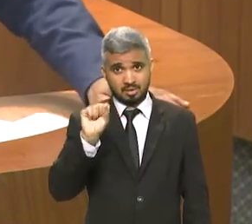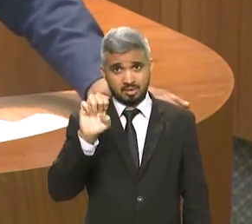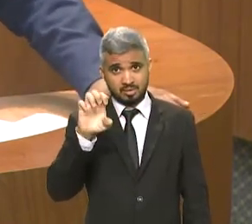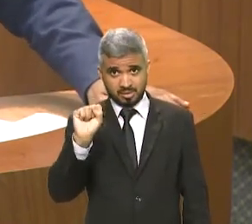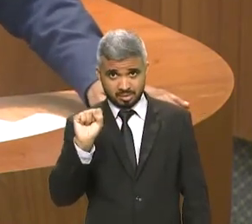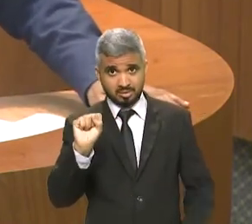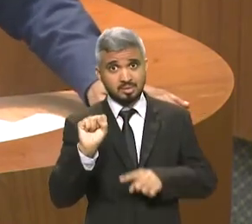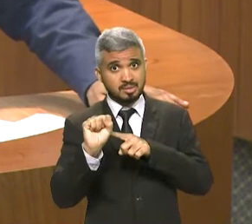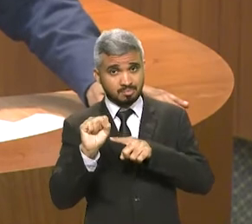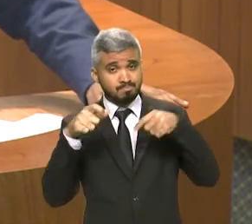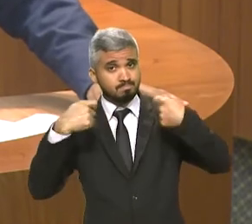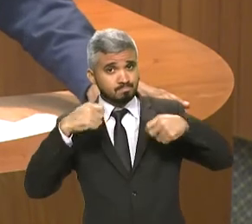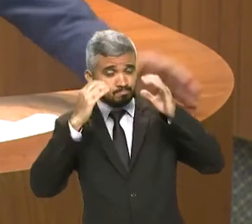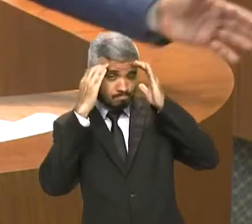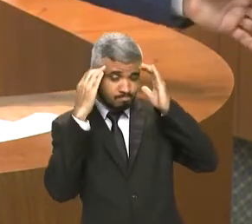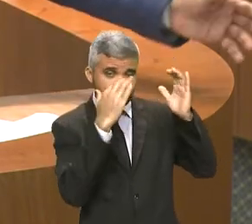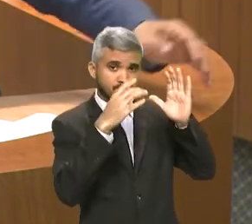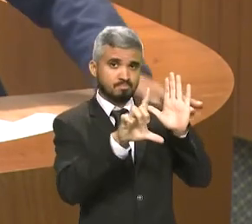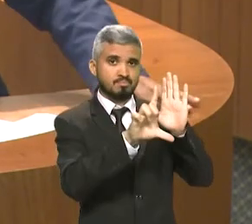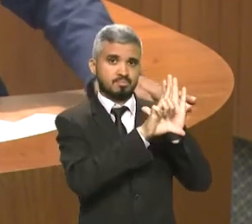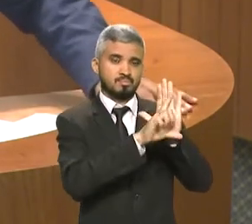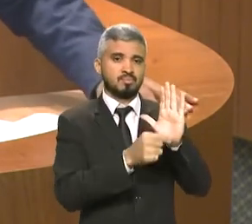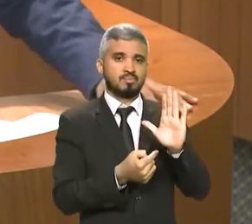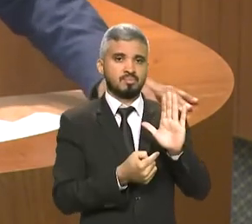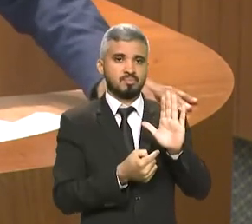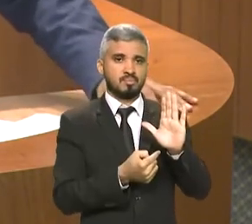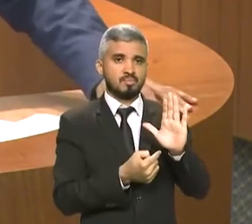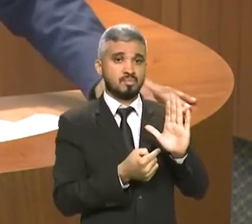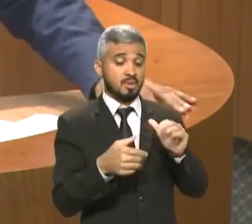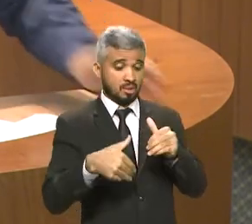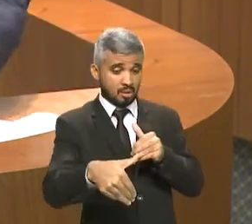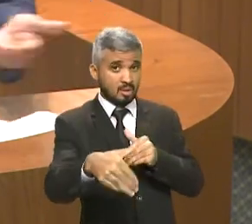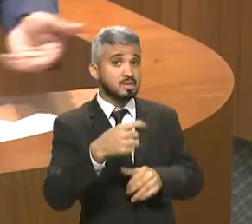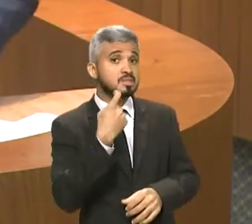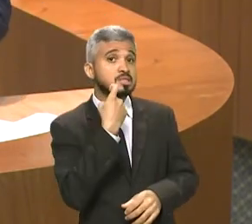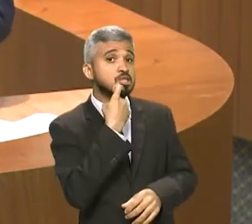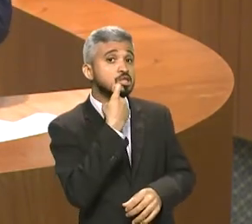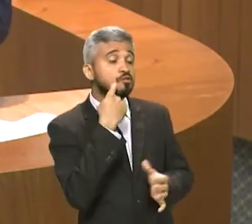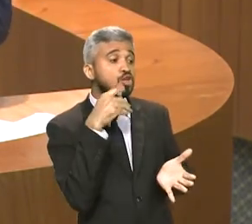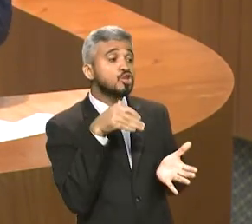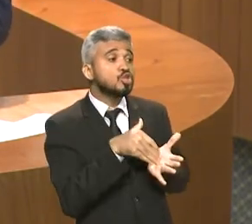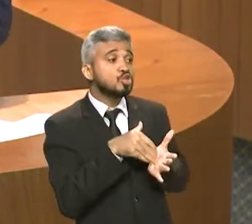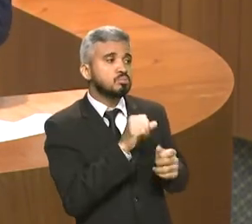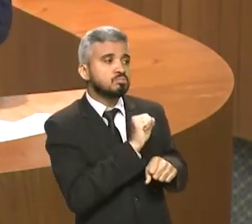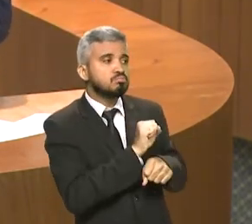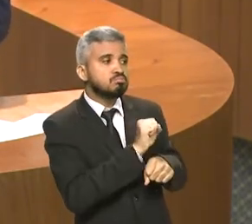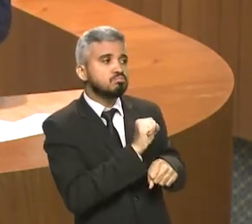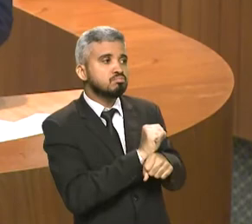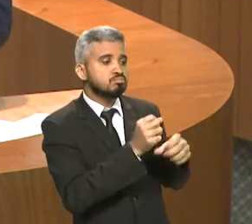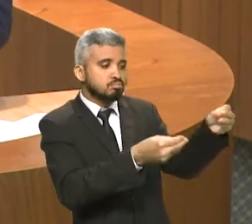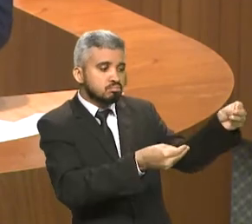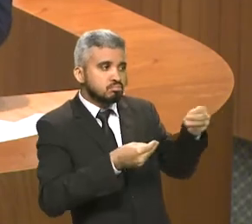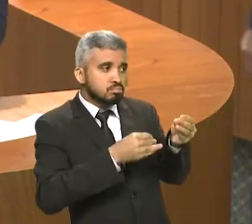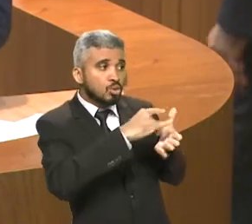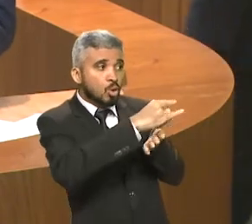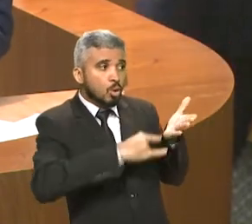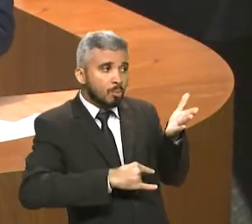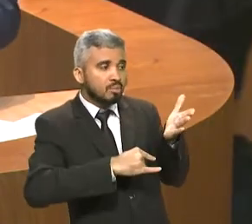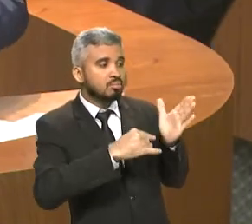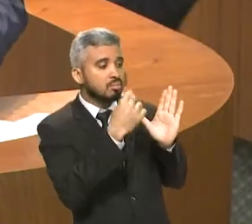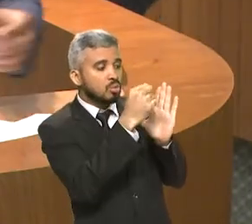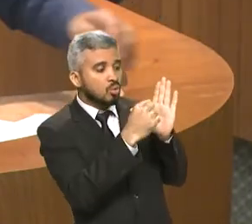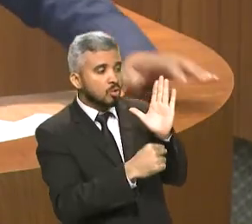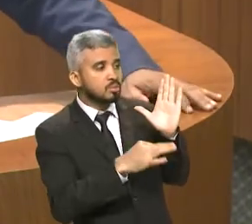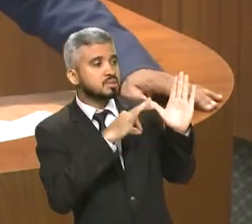os documentos referentes à folha de pagamento. A senhora tem até o final desta semana para me encaminhar, senão vou ajuizar uma ação, ajuizar uma